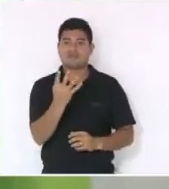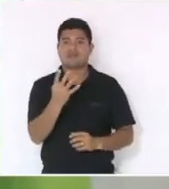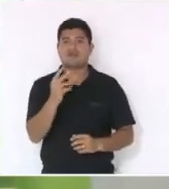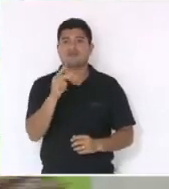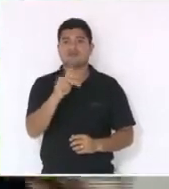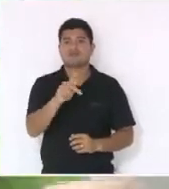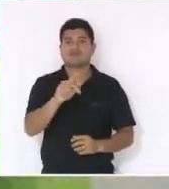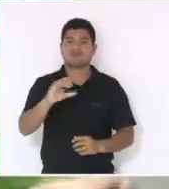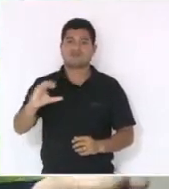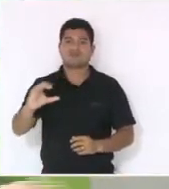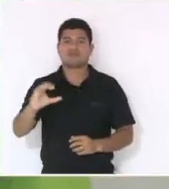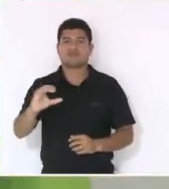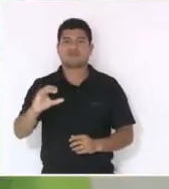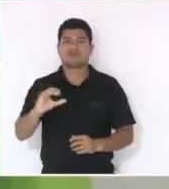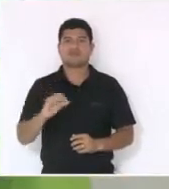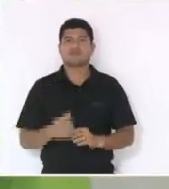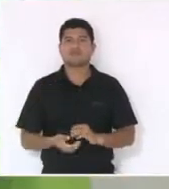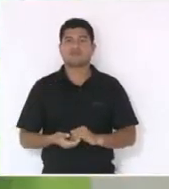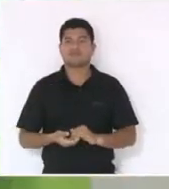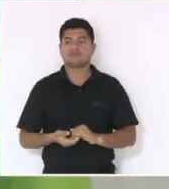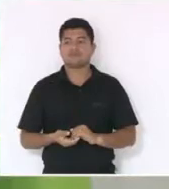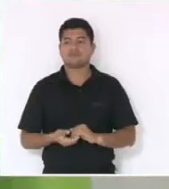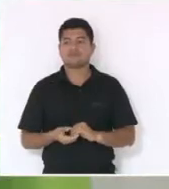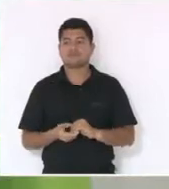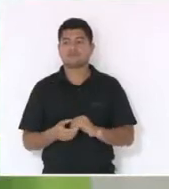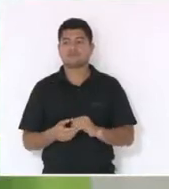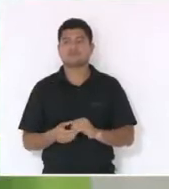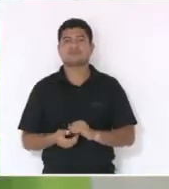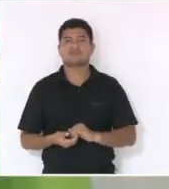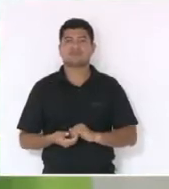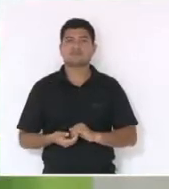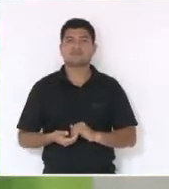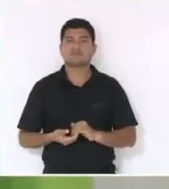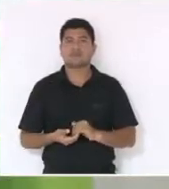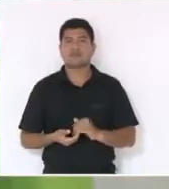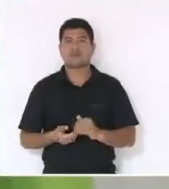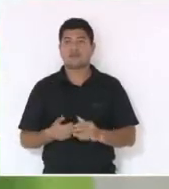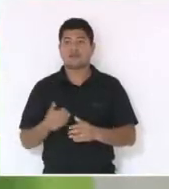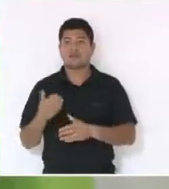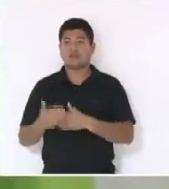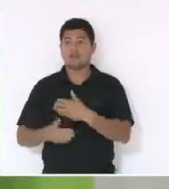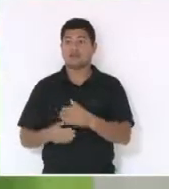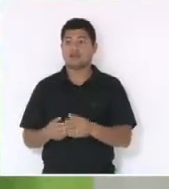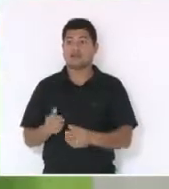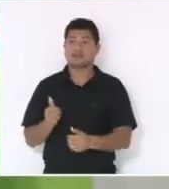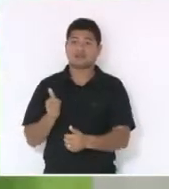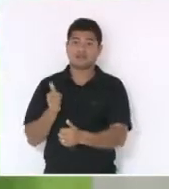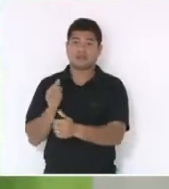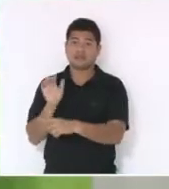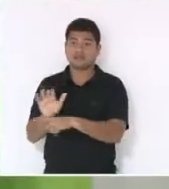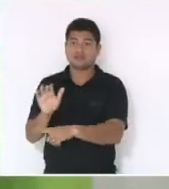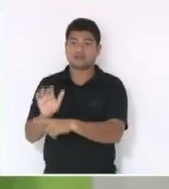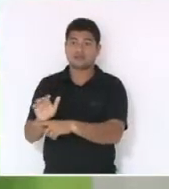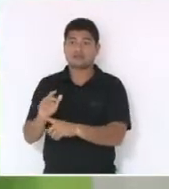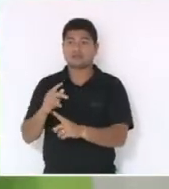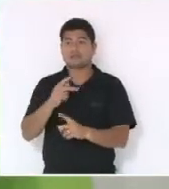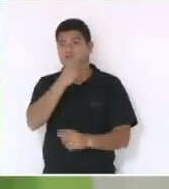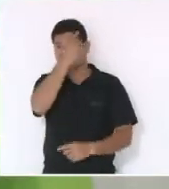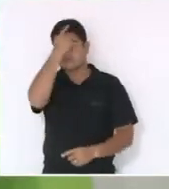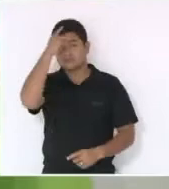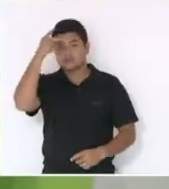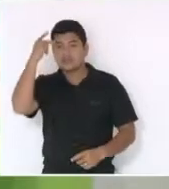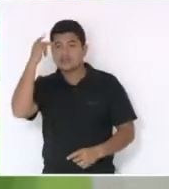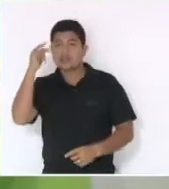foi atendendo ainda decisão judicial. pessoas que estavam aprovadas em